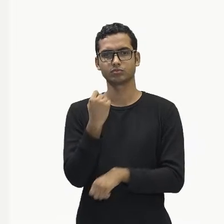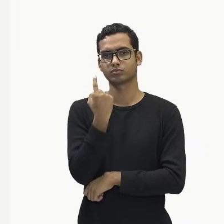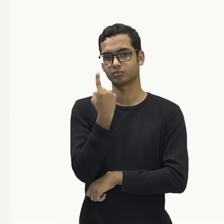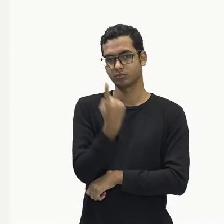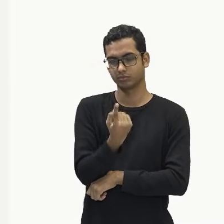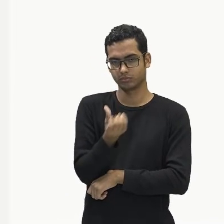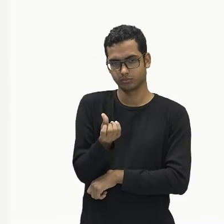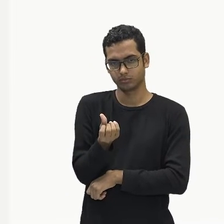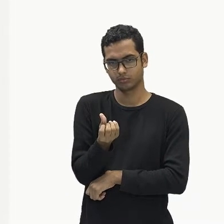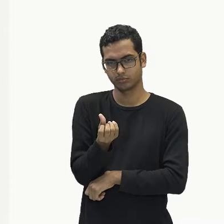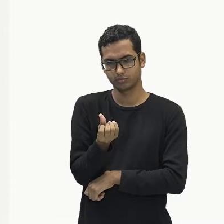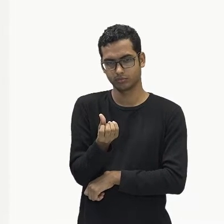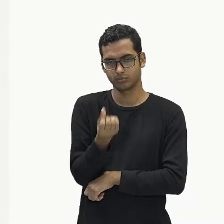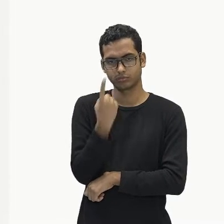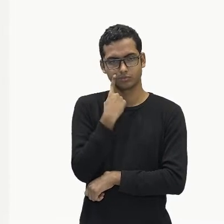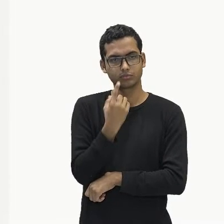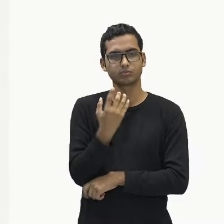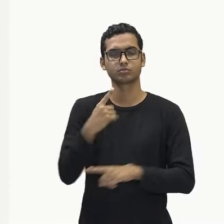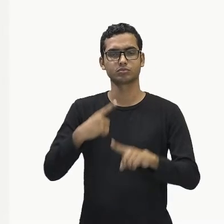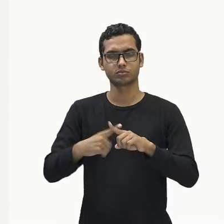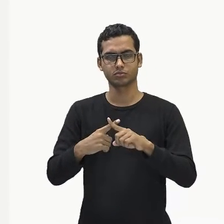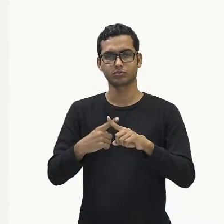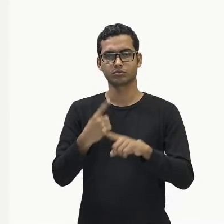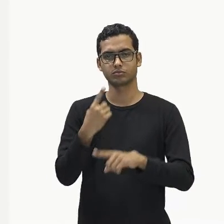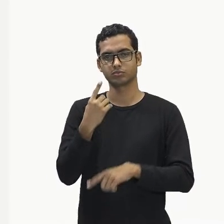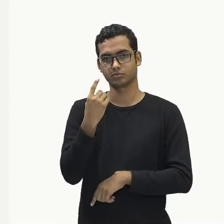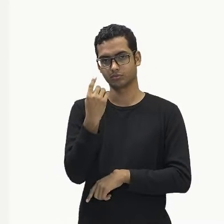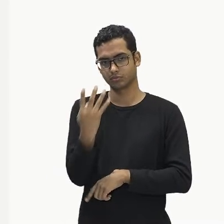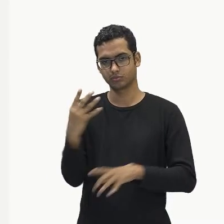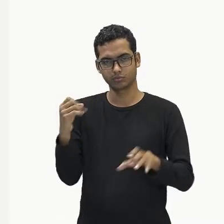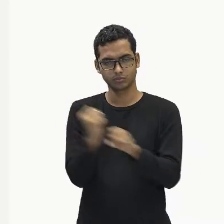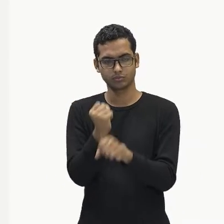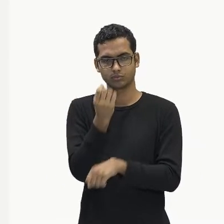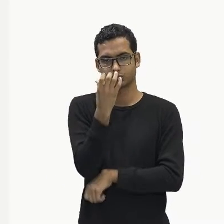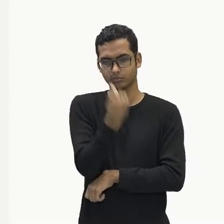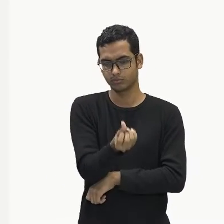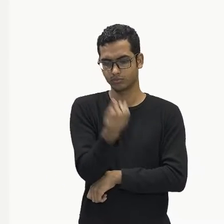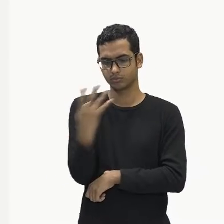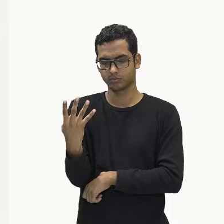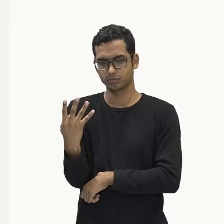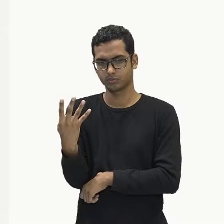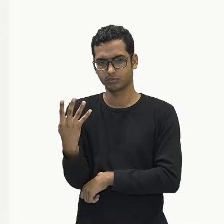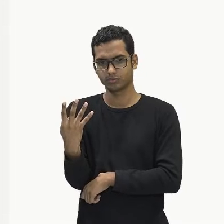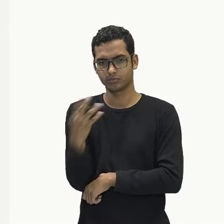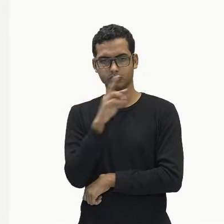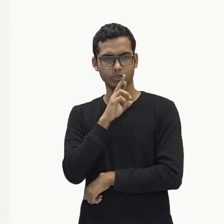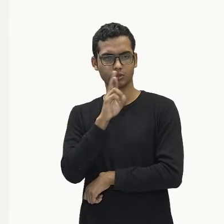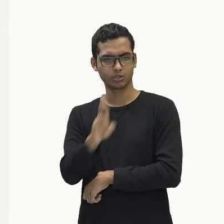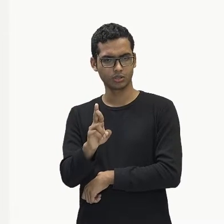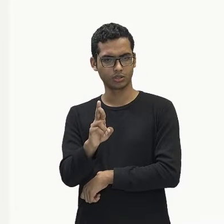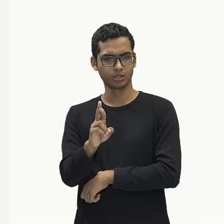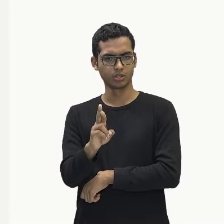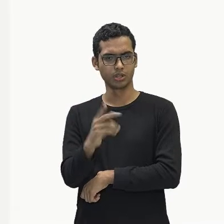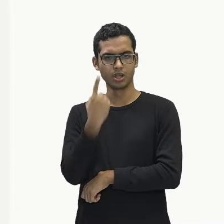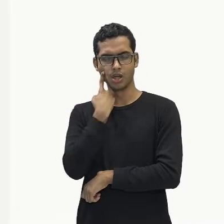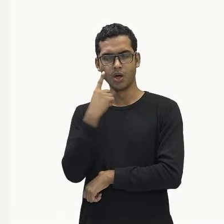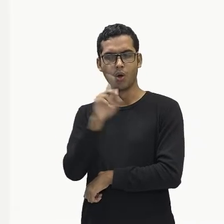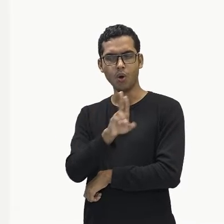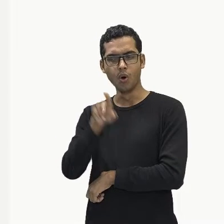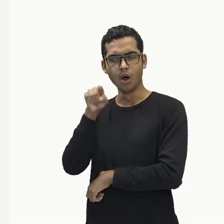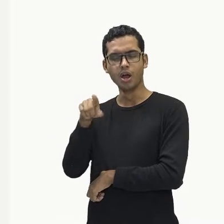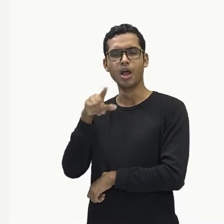4, 64. Lembrando que 64 é o nosso resultado e que aqui a gente